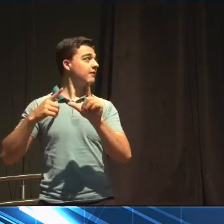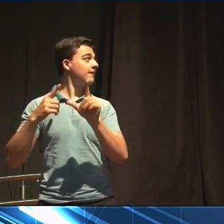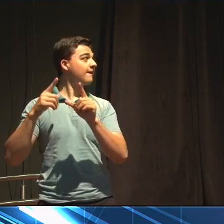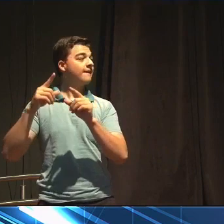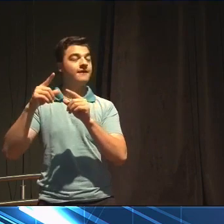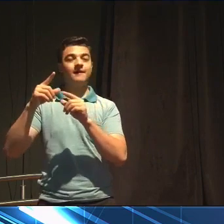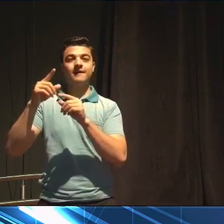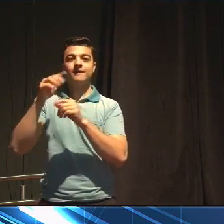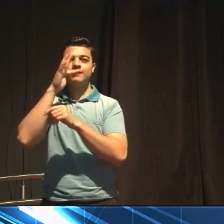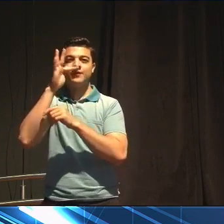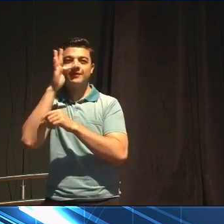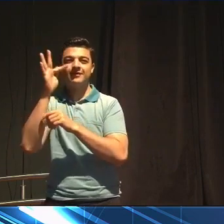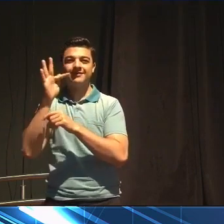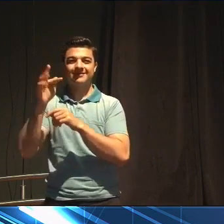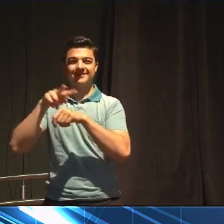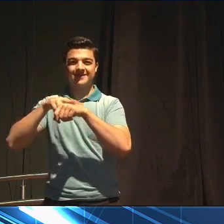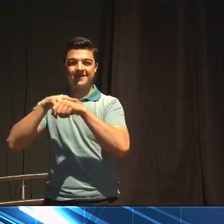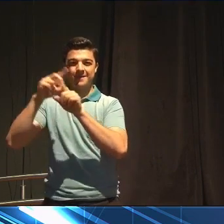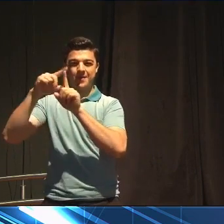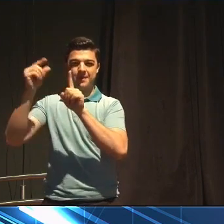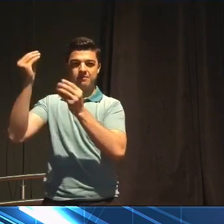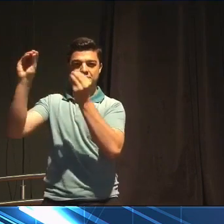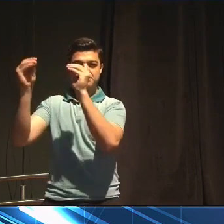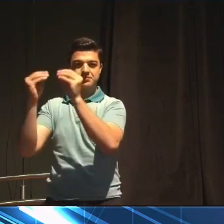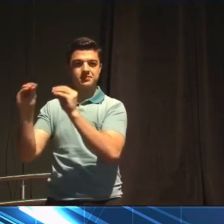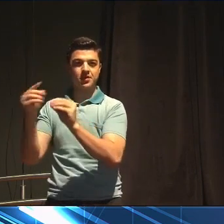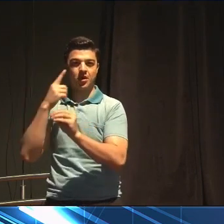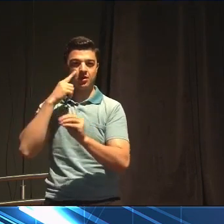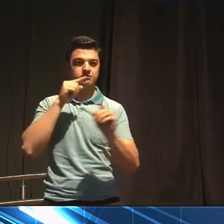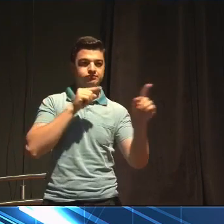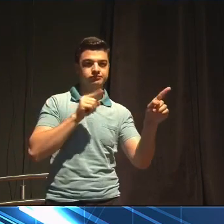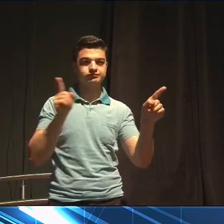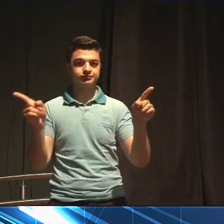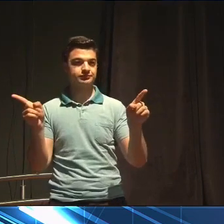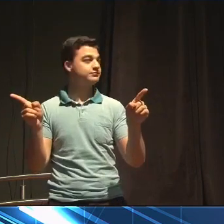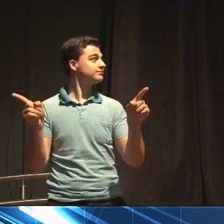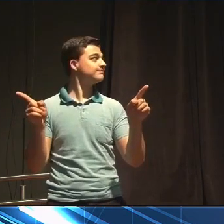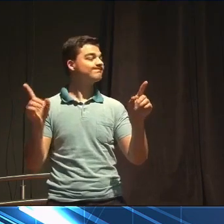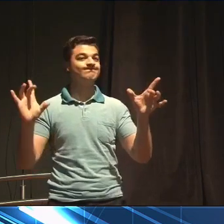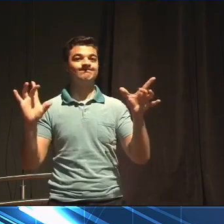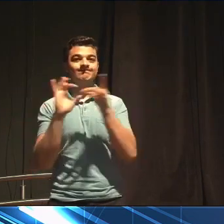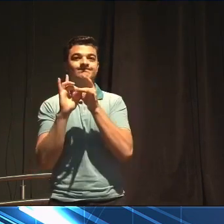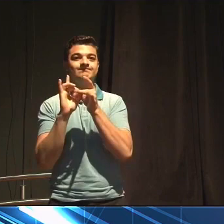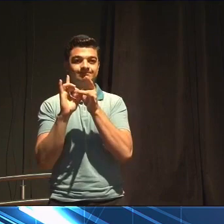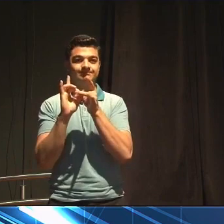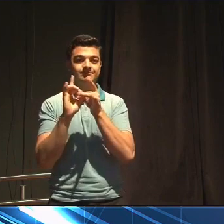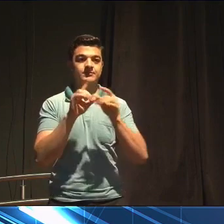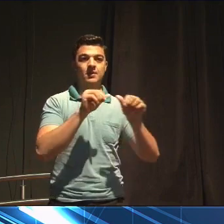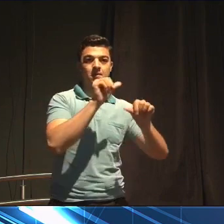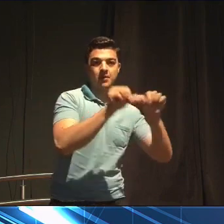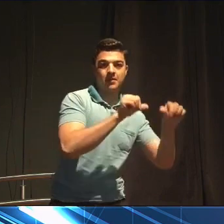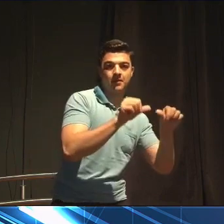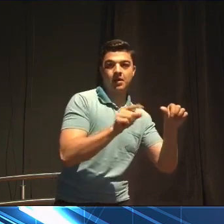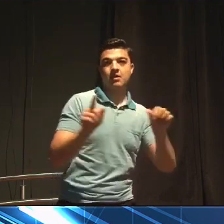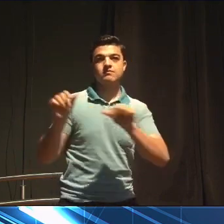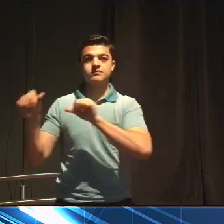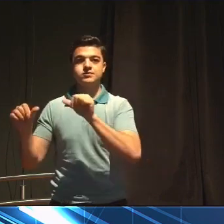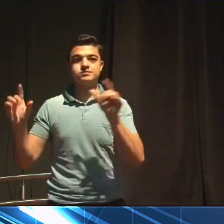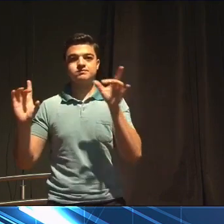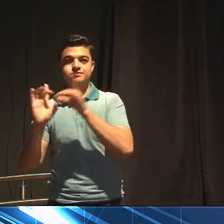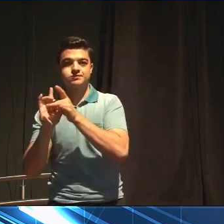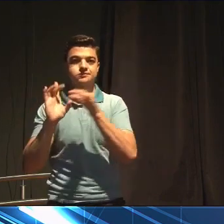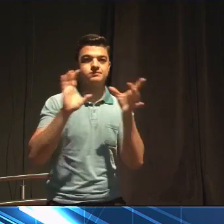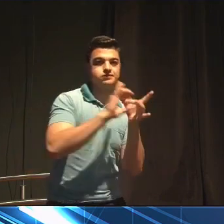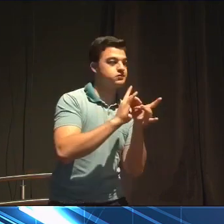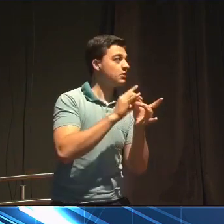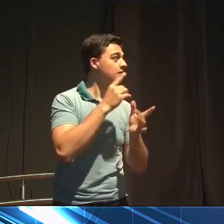alterar uma janela aqui, aquele ali na hora vê qual que é o impacto disso no trabalho que ele está fazendo. E esse cara aqui está trabalhando no